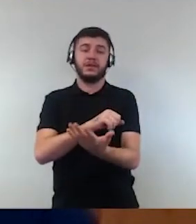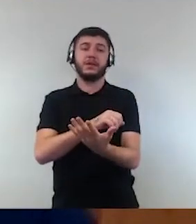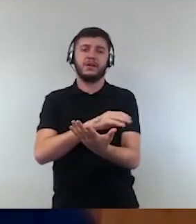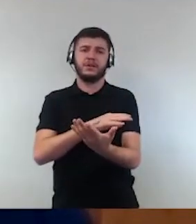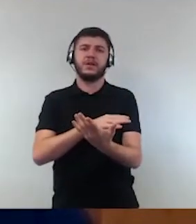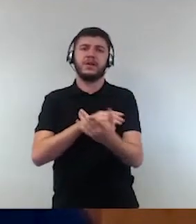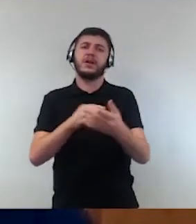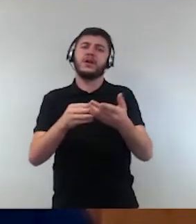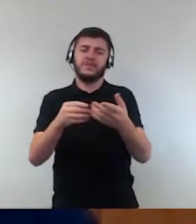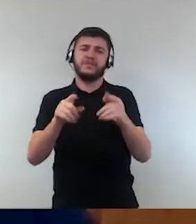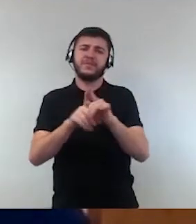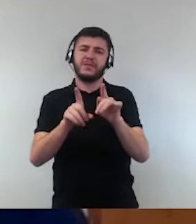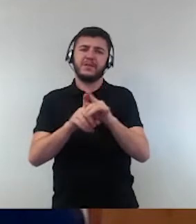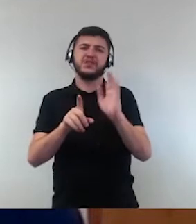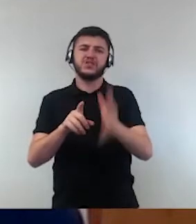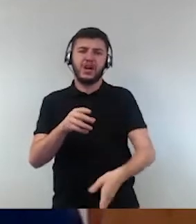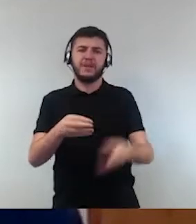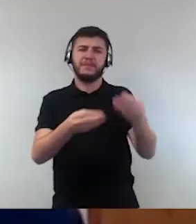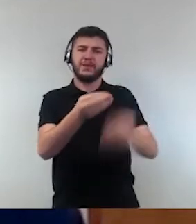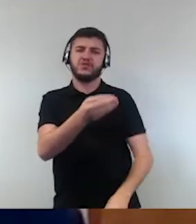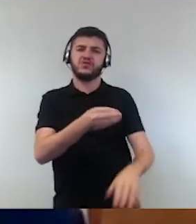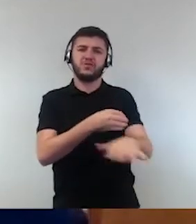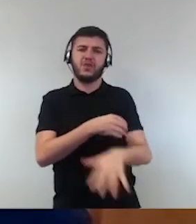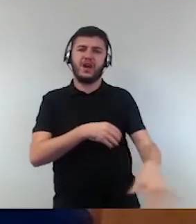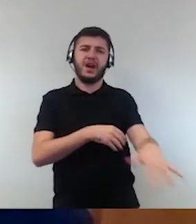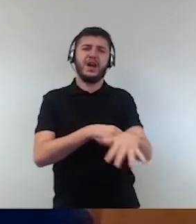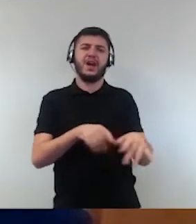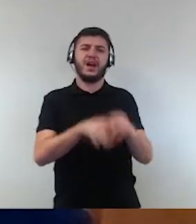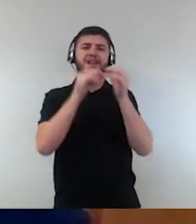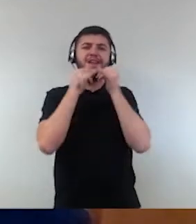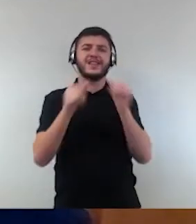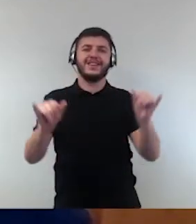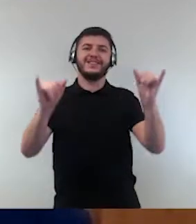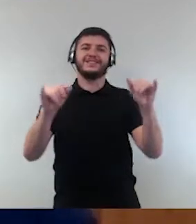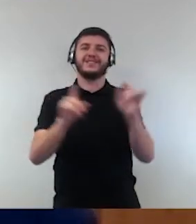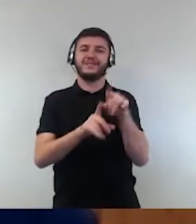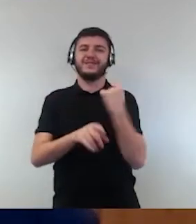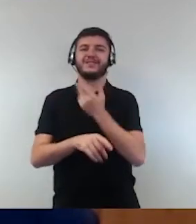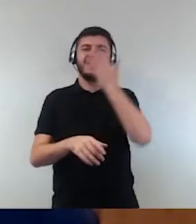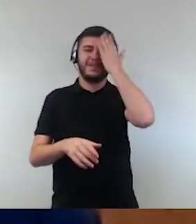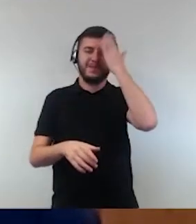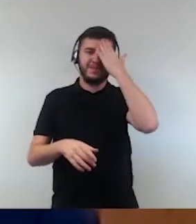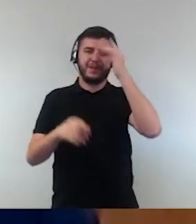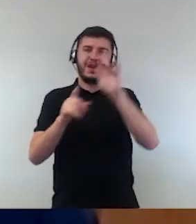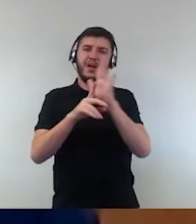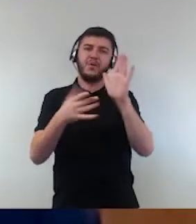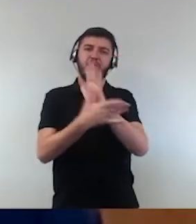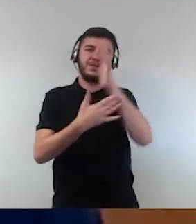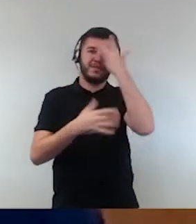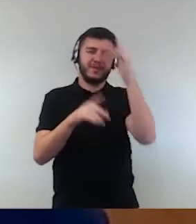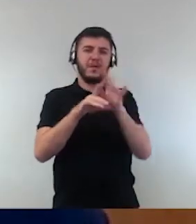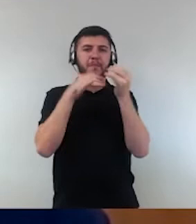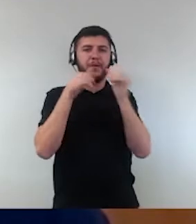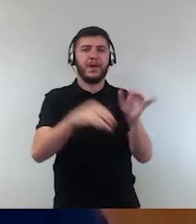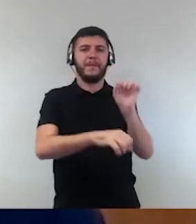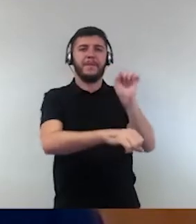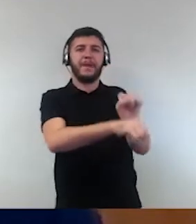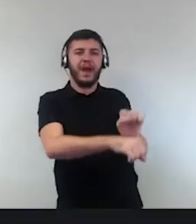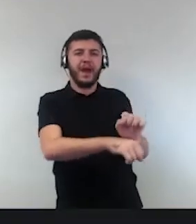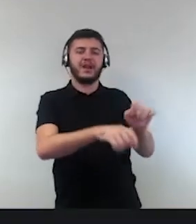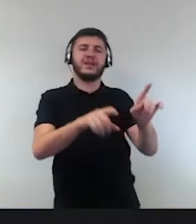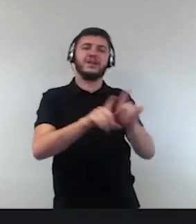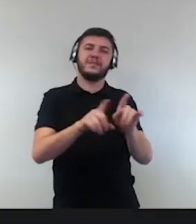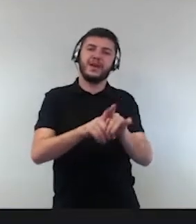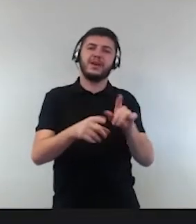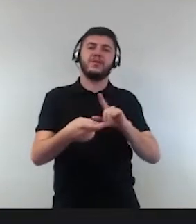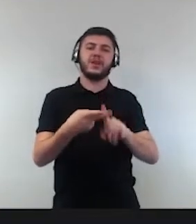impactou muito todo o setor, na medida que cai o consumo, na medida que há dificuldades de liquidez